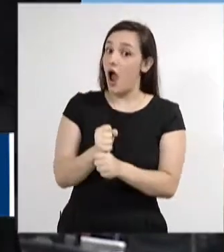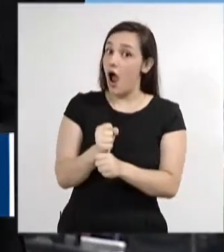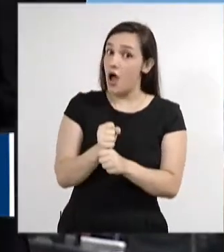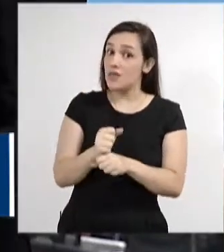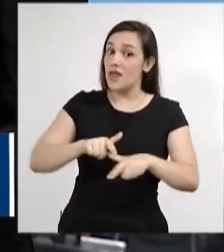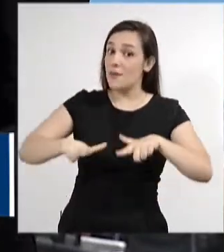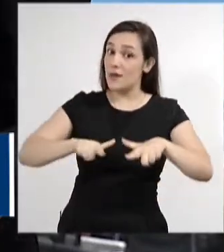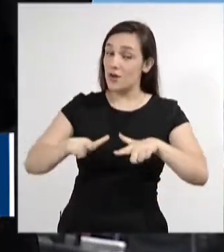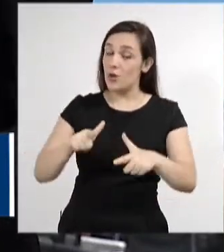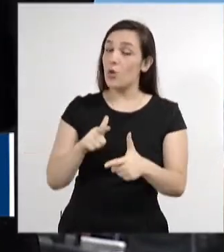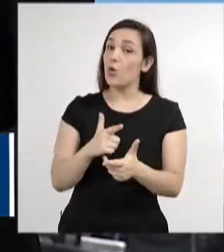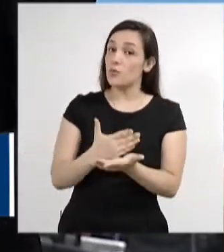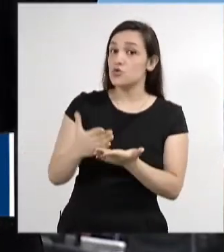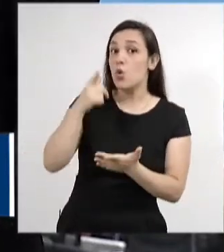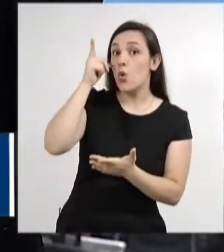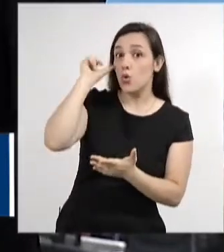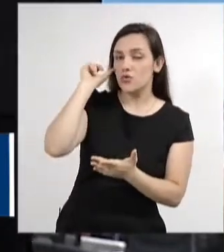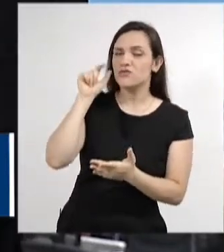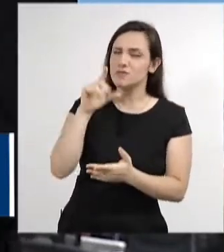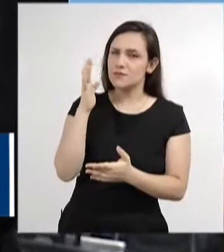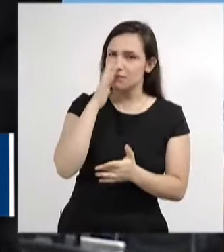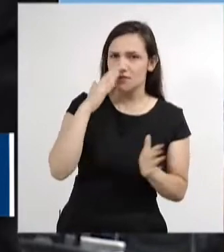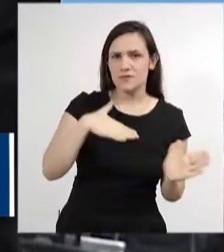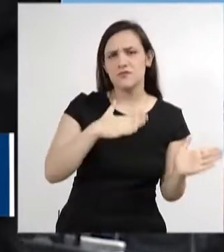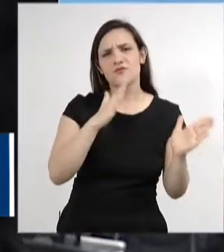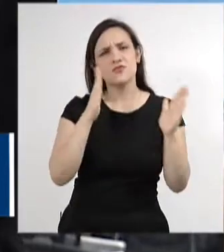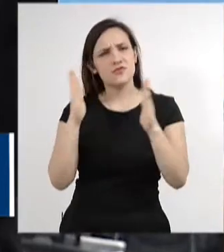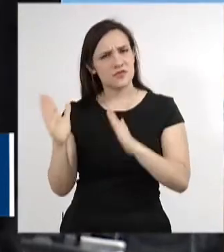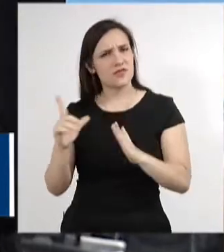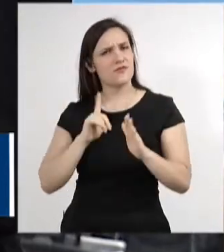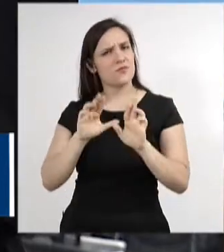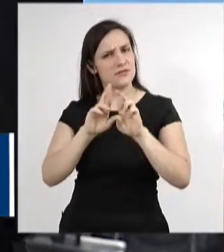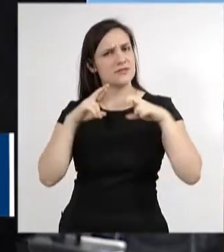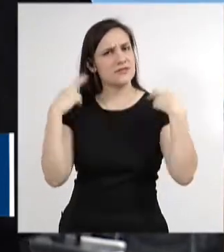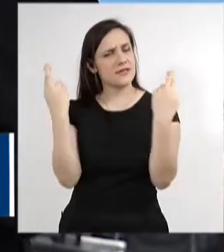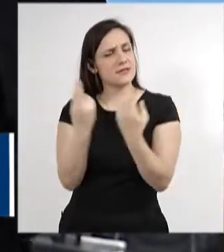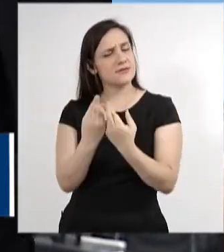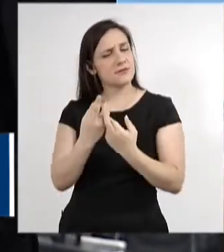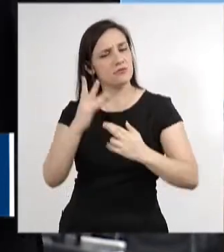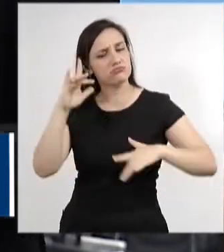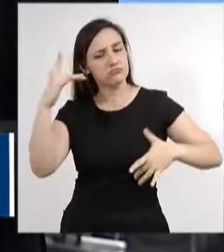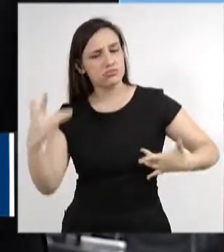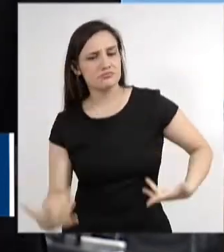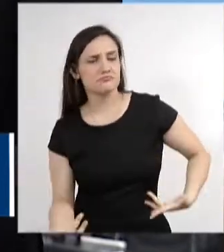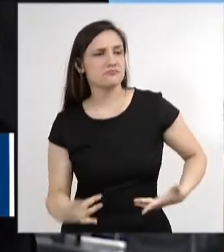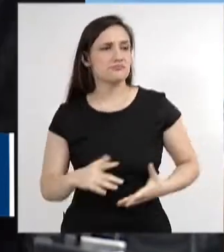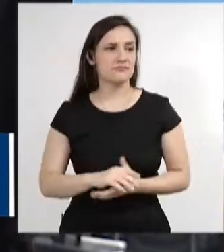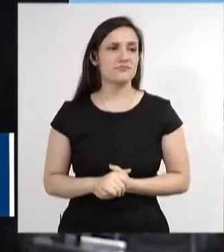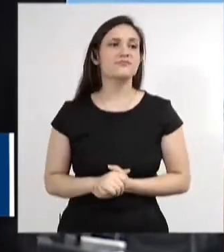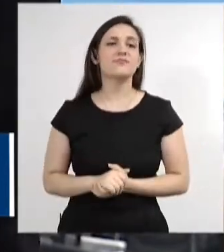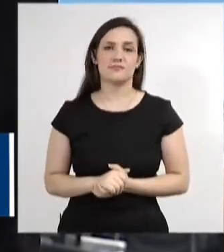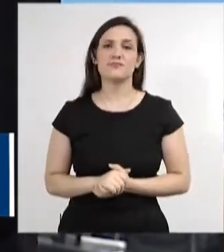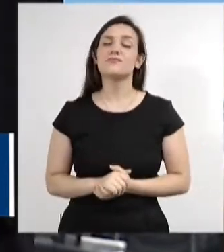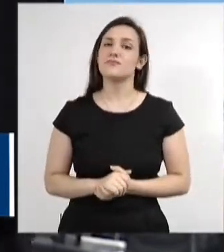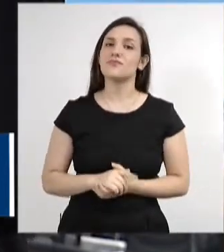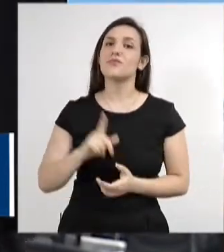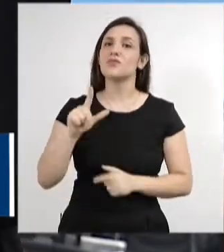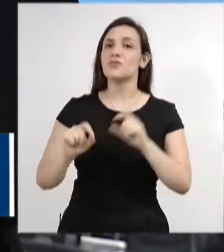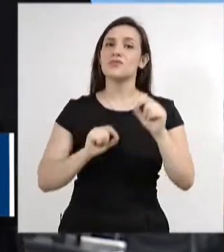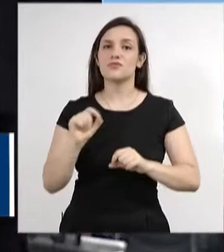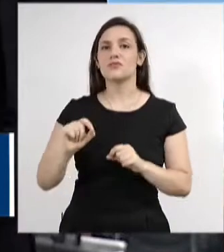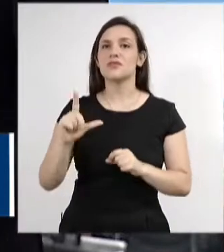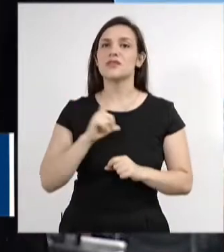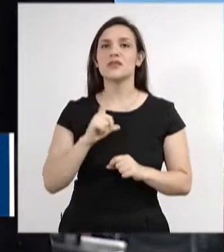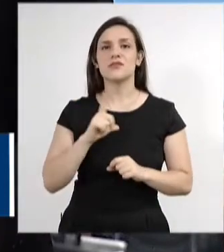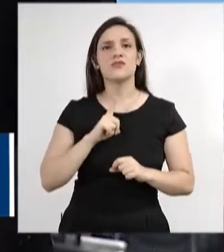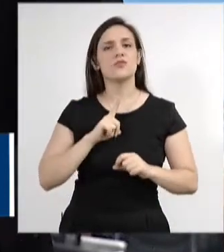A gente acabou de acompanhar no Jornal Parlamentar. Foi uma cerimônia em que o governador uma sessão solene, trouxe aí uma mensagem